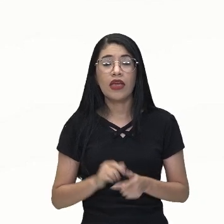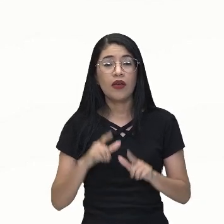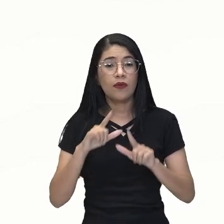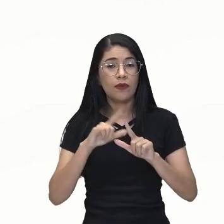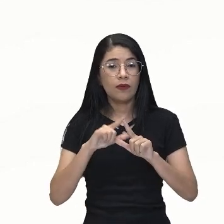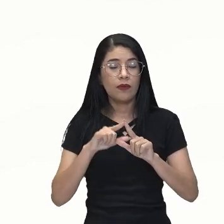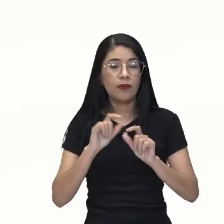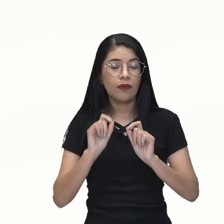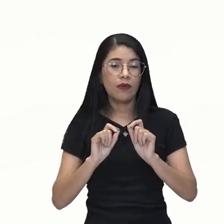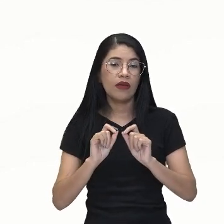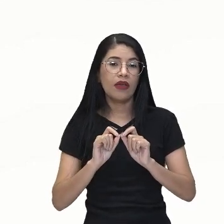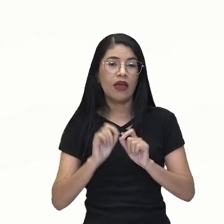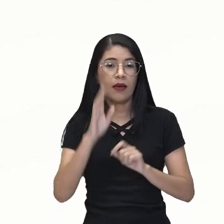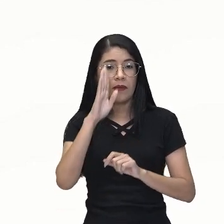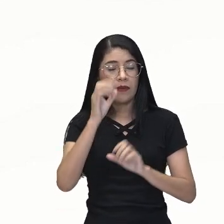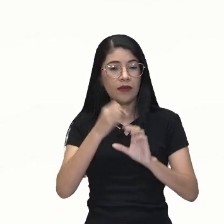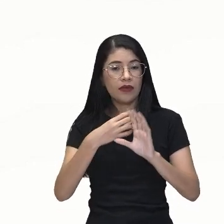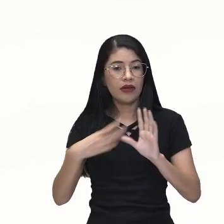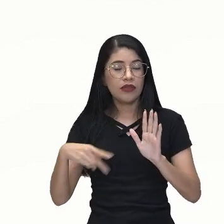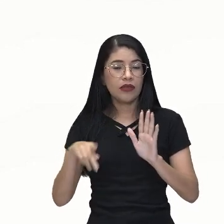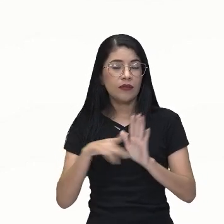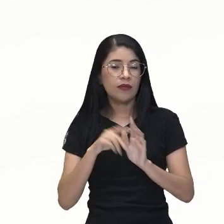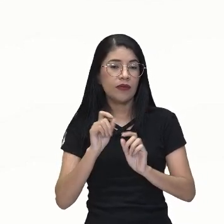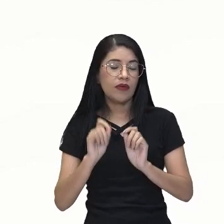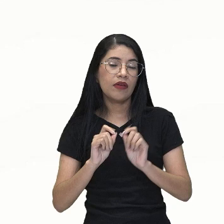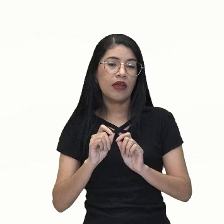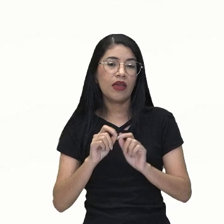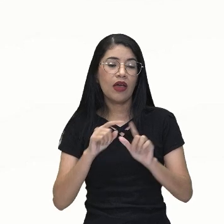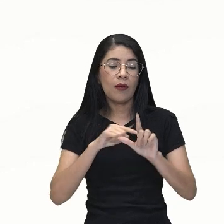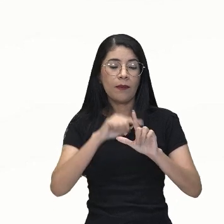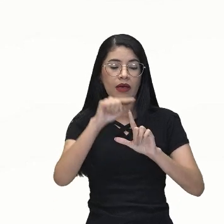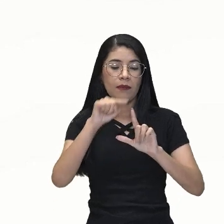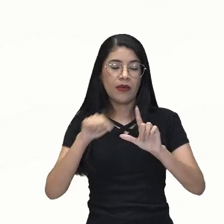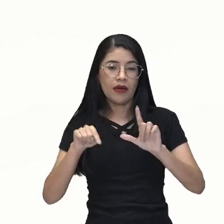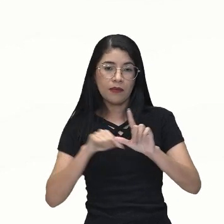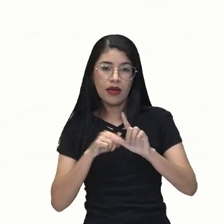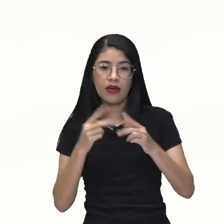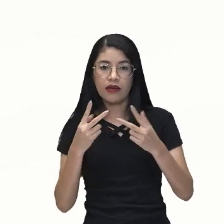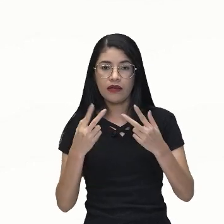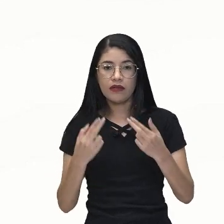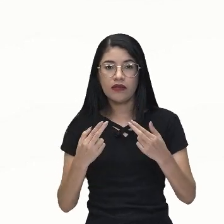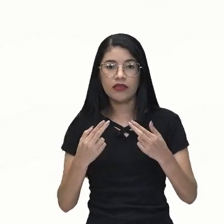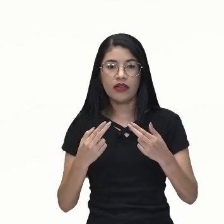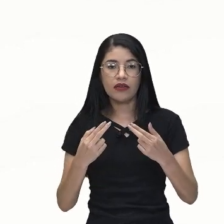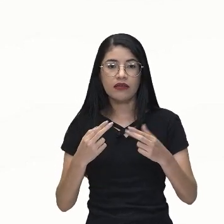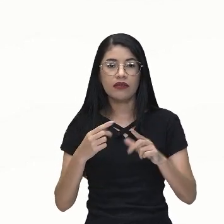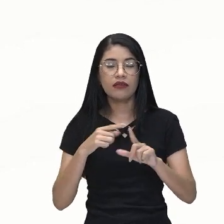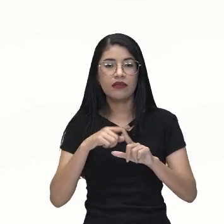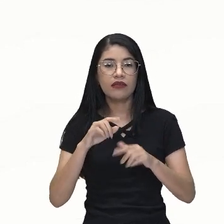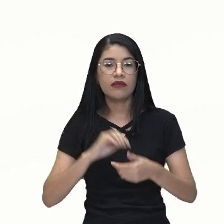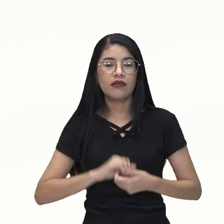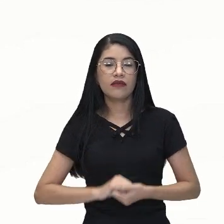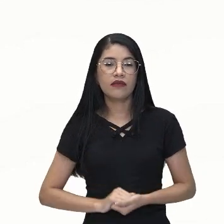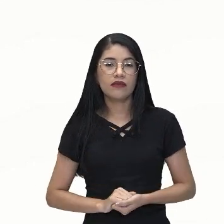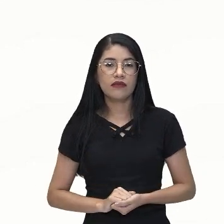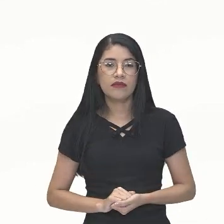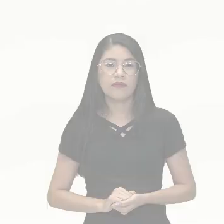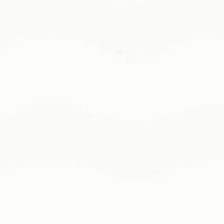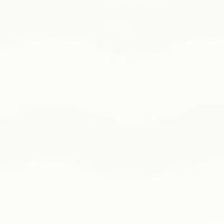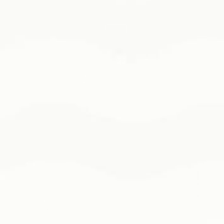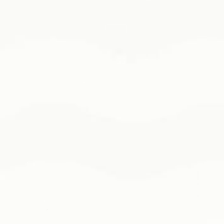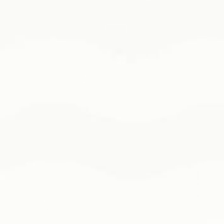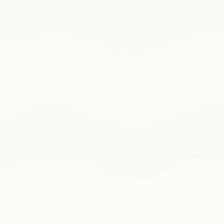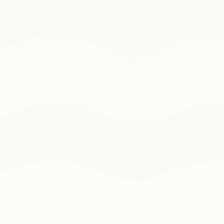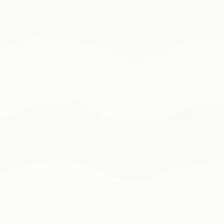equilátero, a principal característica dele é que os três lados são iguais. Ou seja, ele é um exemplo